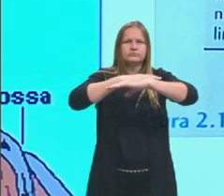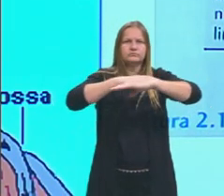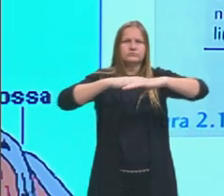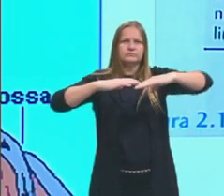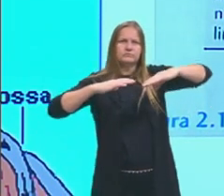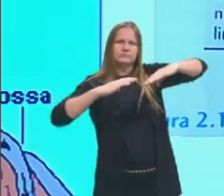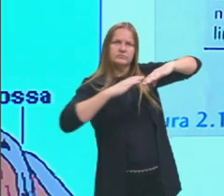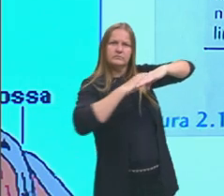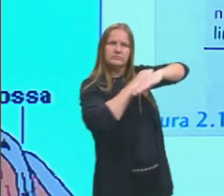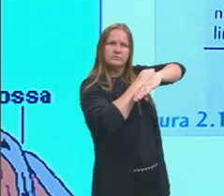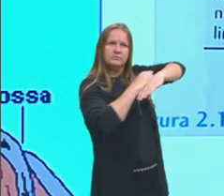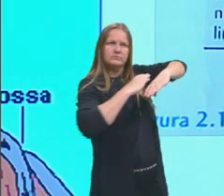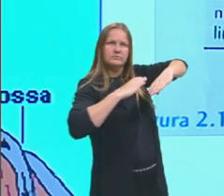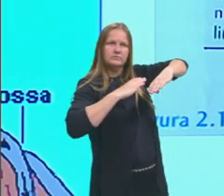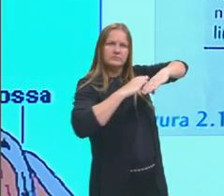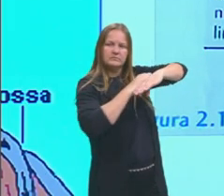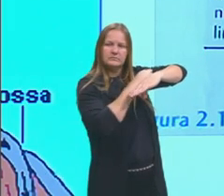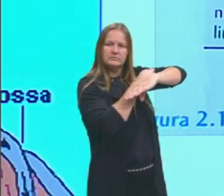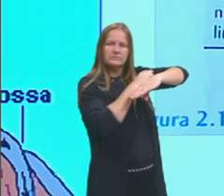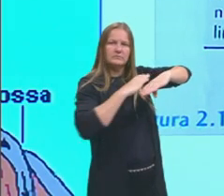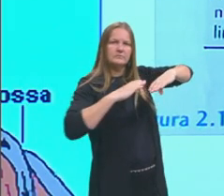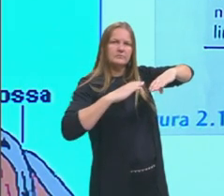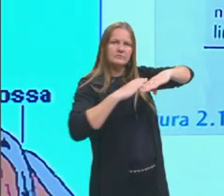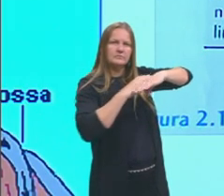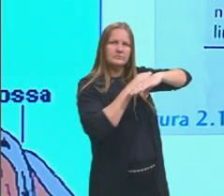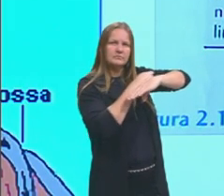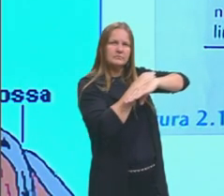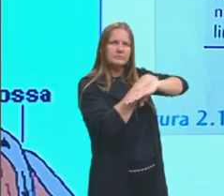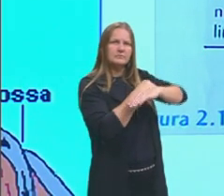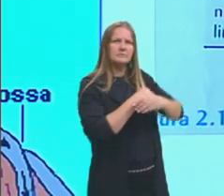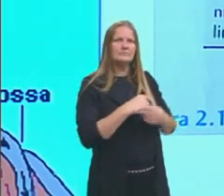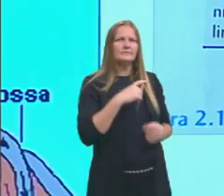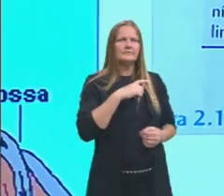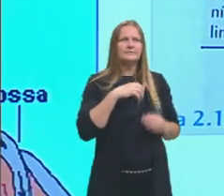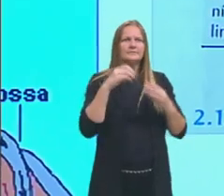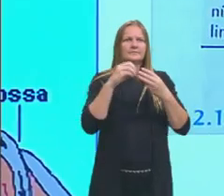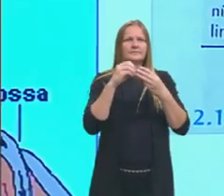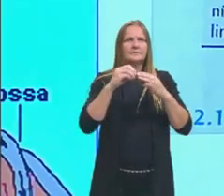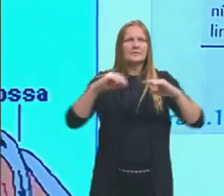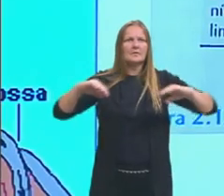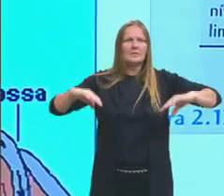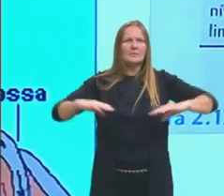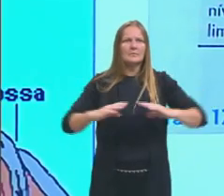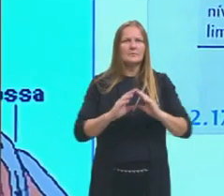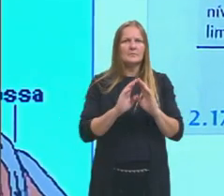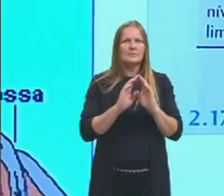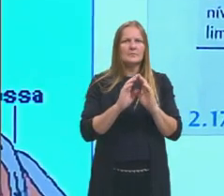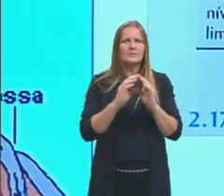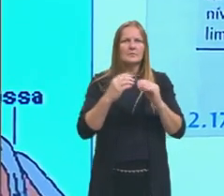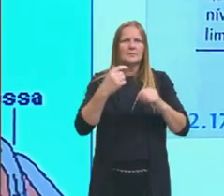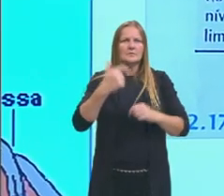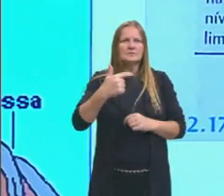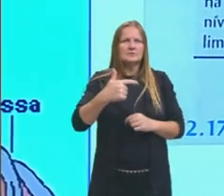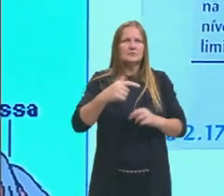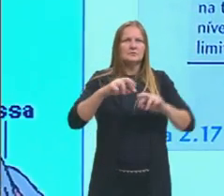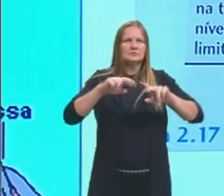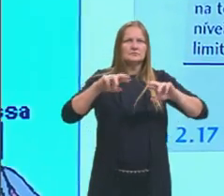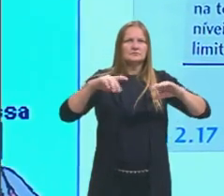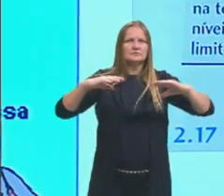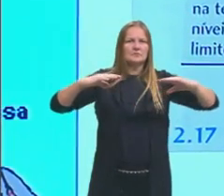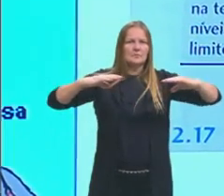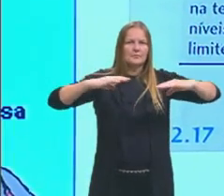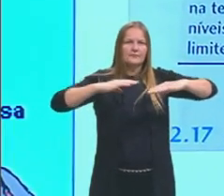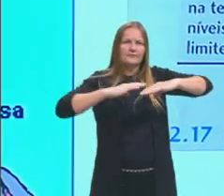né da astenosfera justamente colocando essa essa célula de convecção tudo vai ter uma segunda célula de